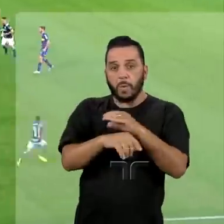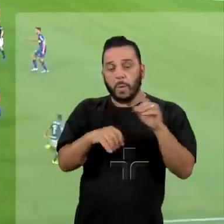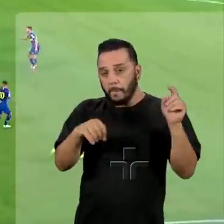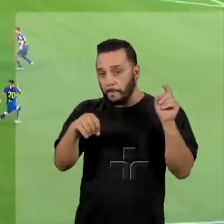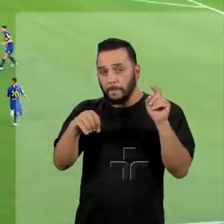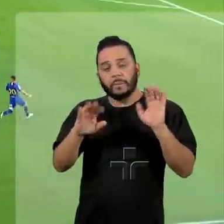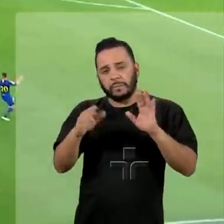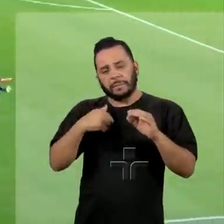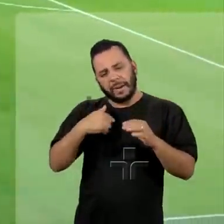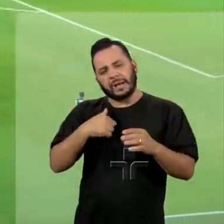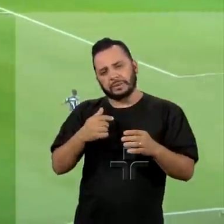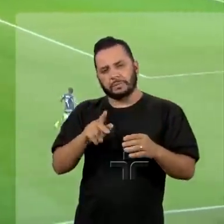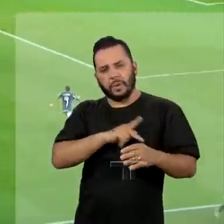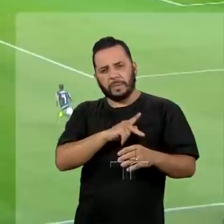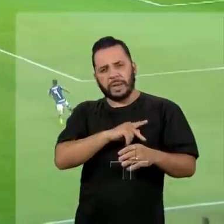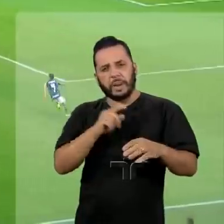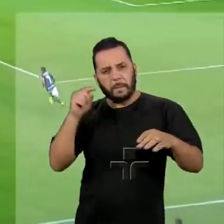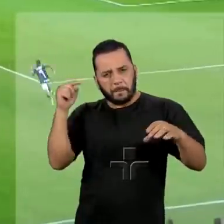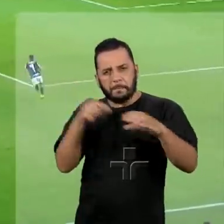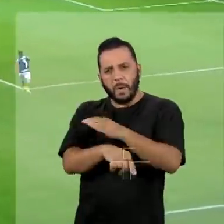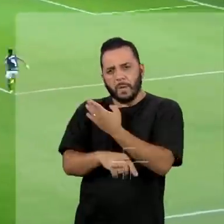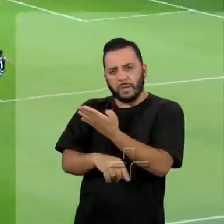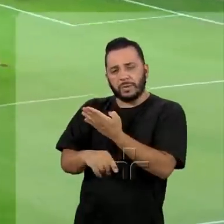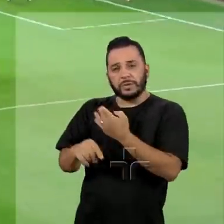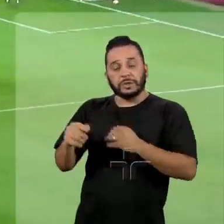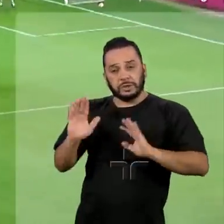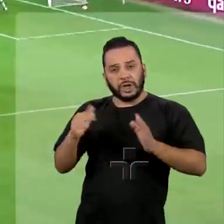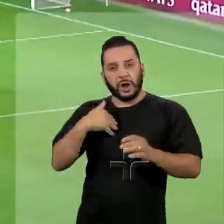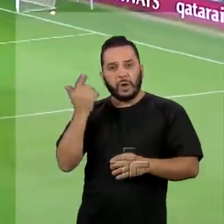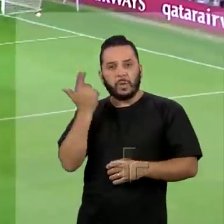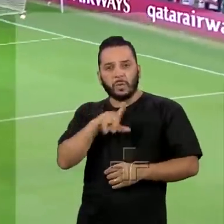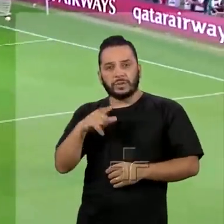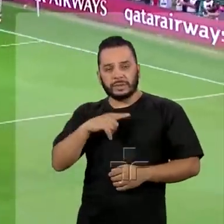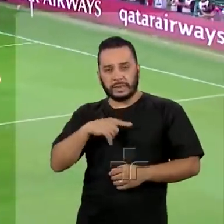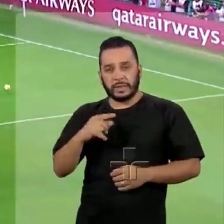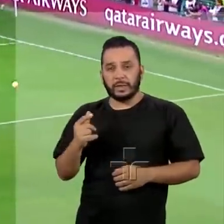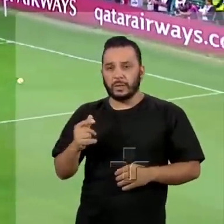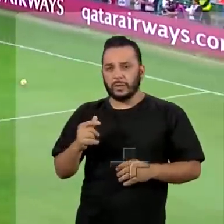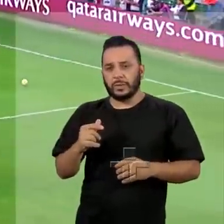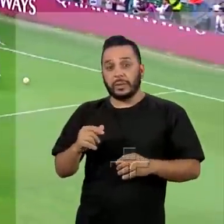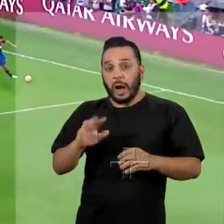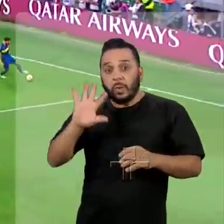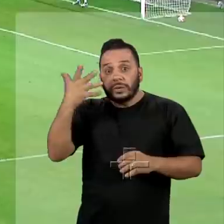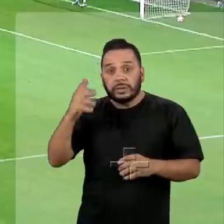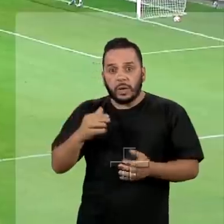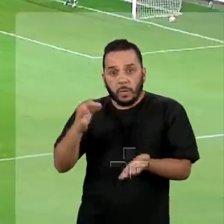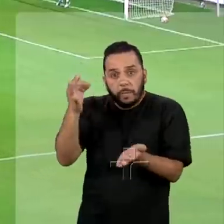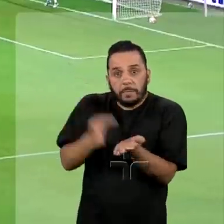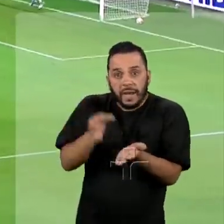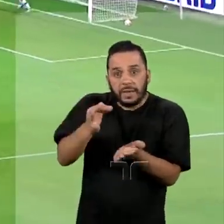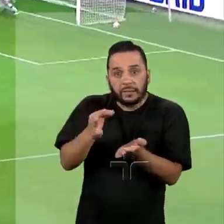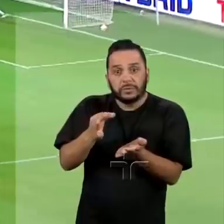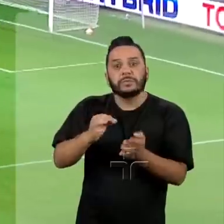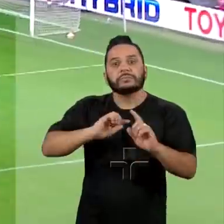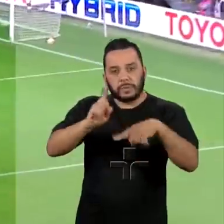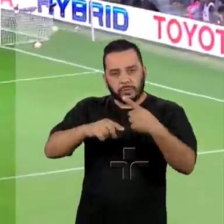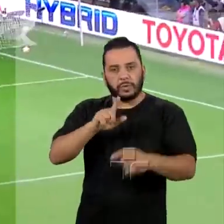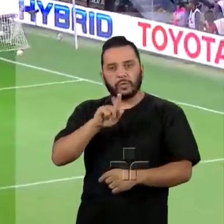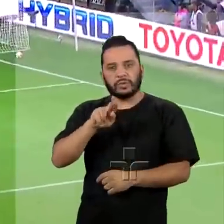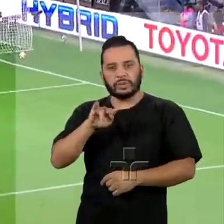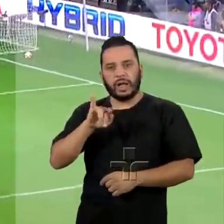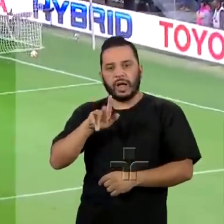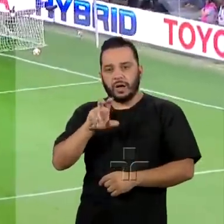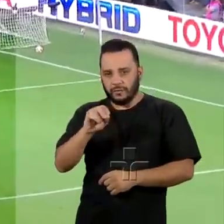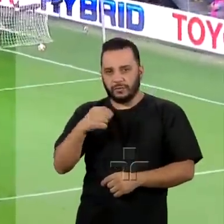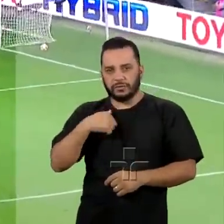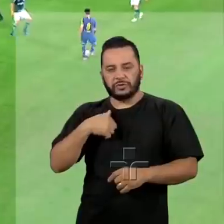Mesmo assim, o Palmeiras no segundo tempo fez esse gol de empate com o Luan. A gente vai ver o Dudu sofrer pênalti agora, e o Gustavo Gomes, aliás, o zagueiro,